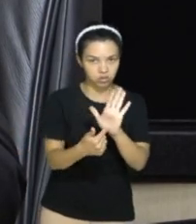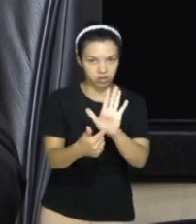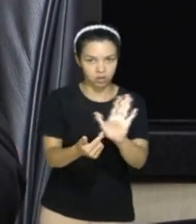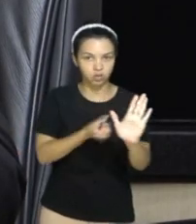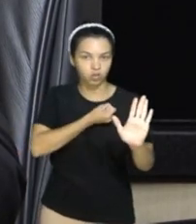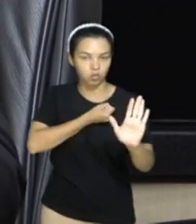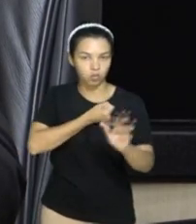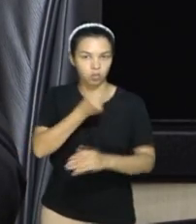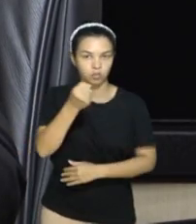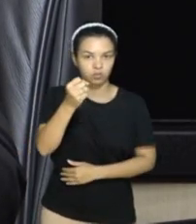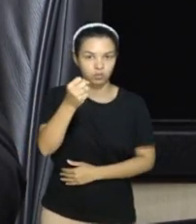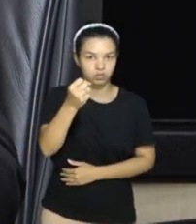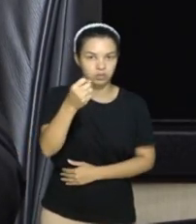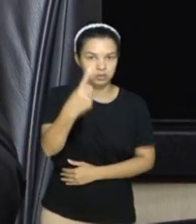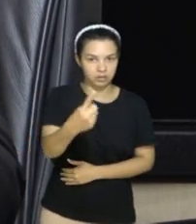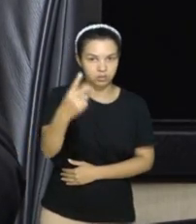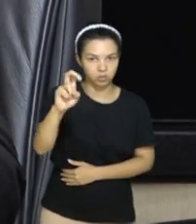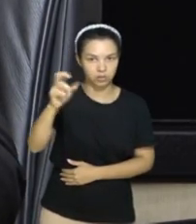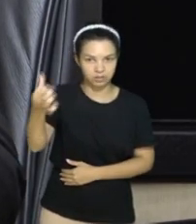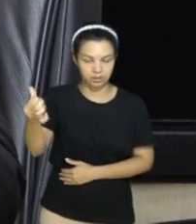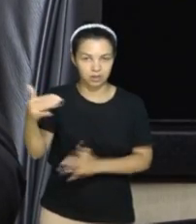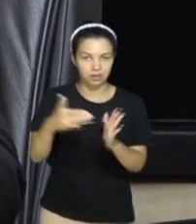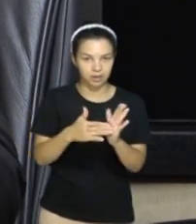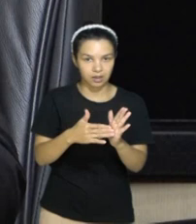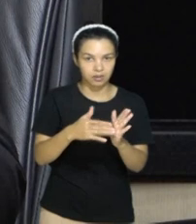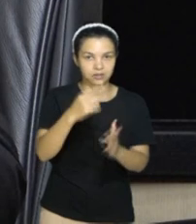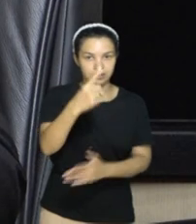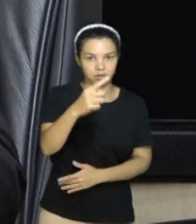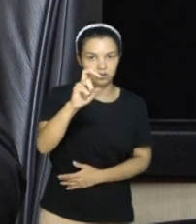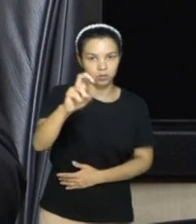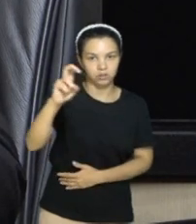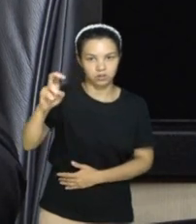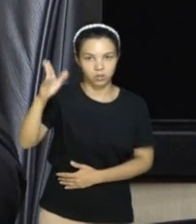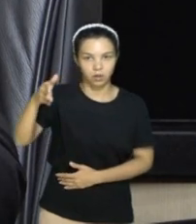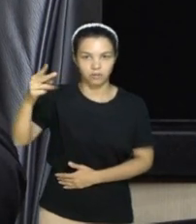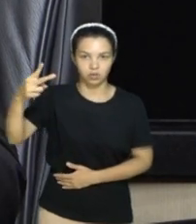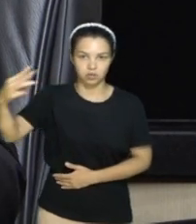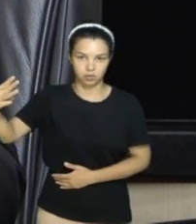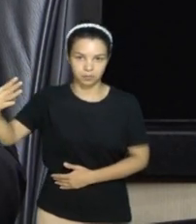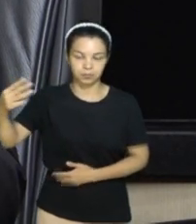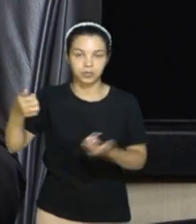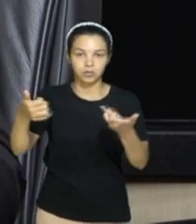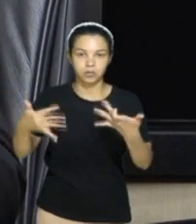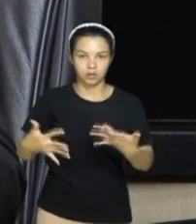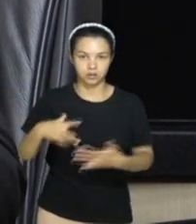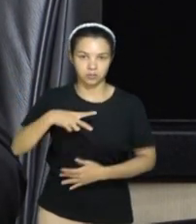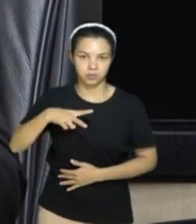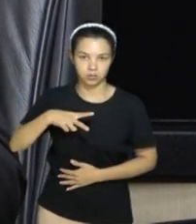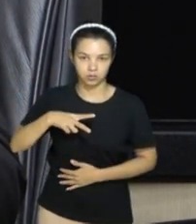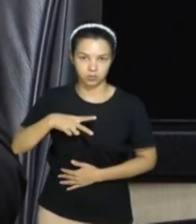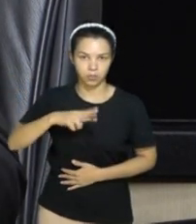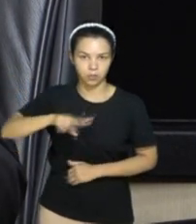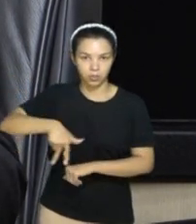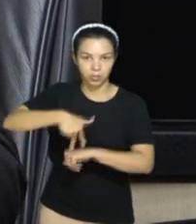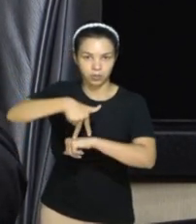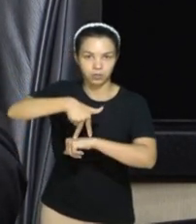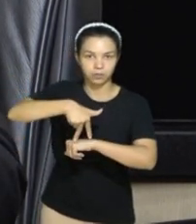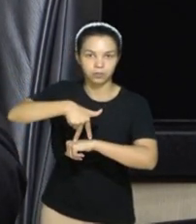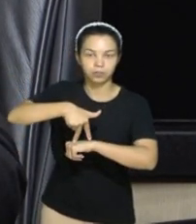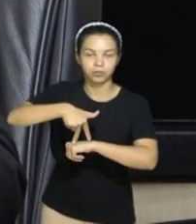156 a 165 de 2023 explicações pessoais fizeram uso da palavra